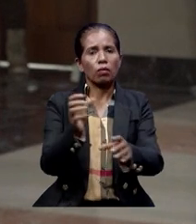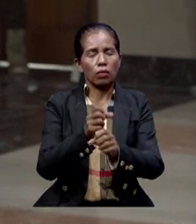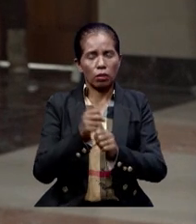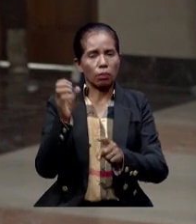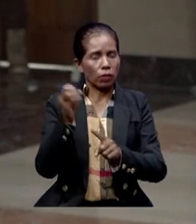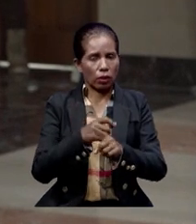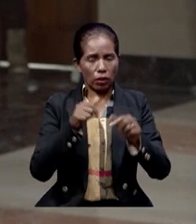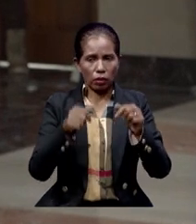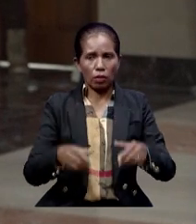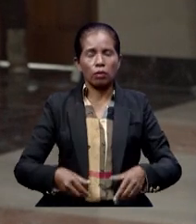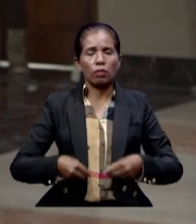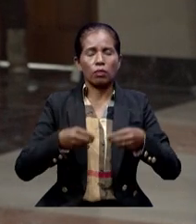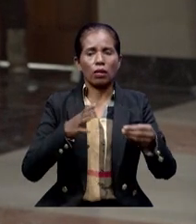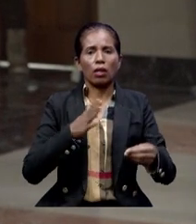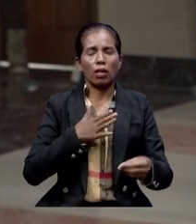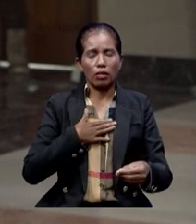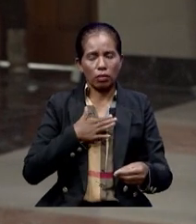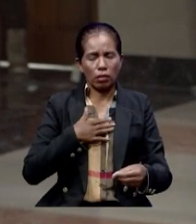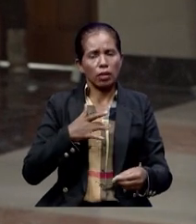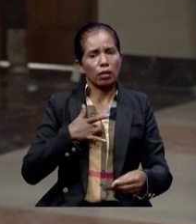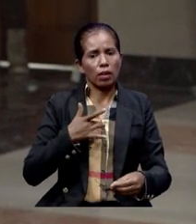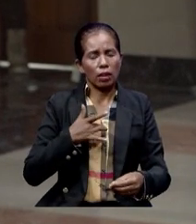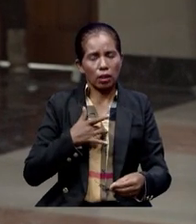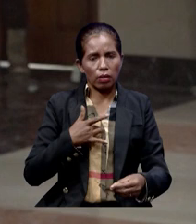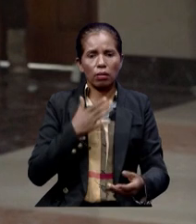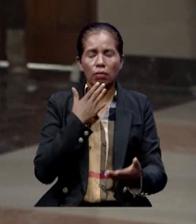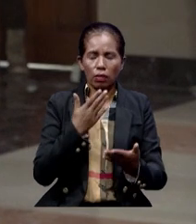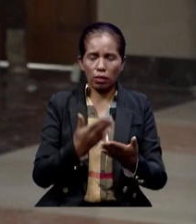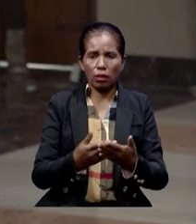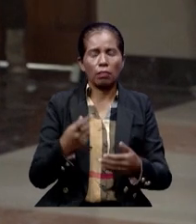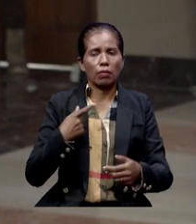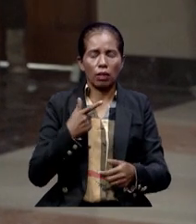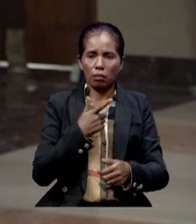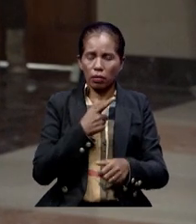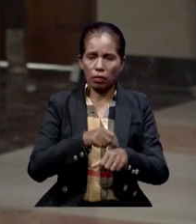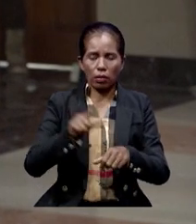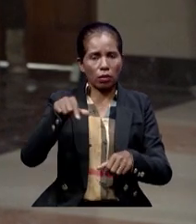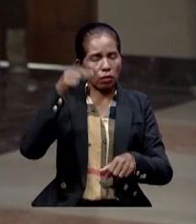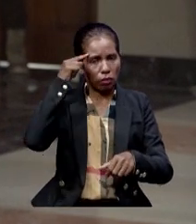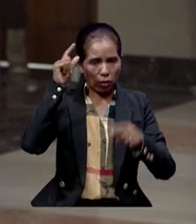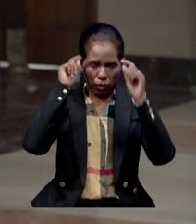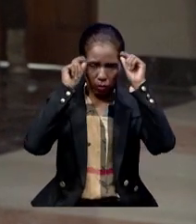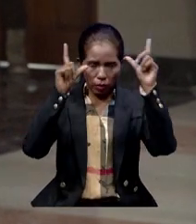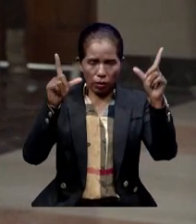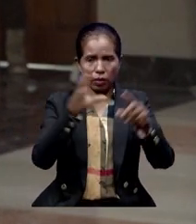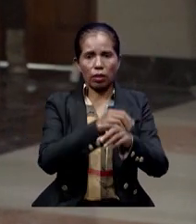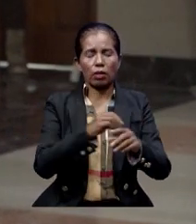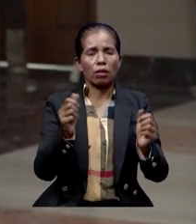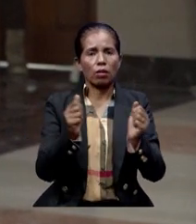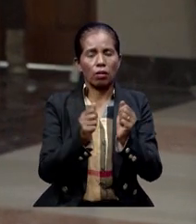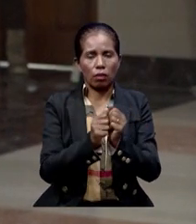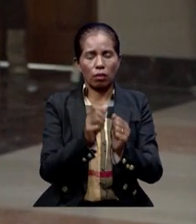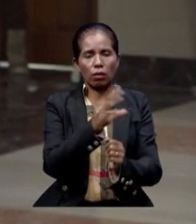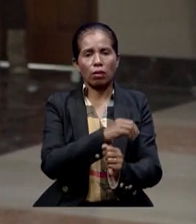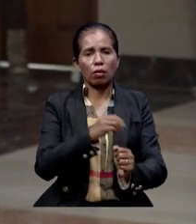a tua expressa, a minha apreciação sincero, Parlamento Nacional, Governo de Timor-Leste e povo de Timor-Leste,